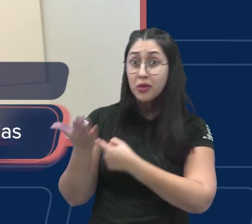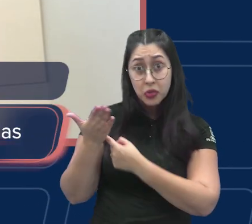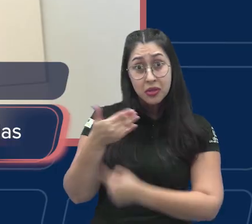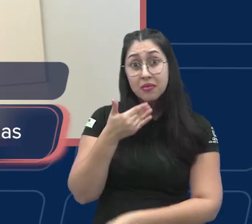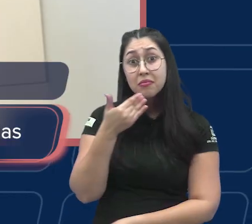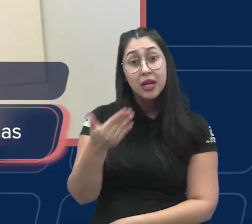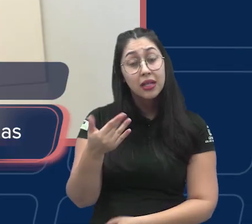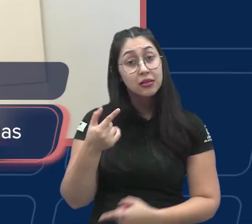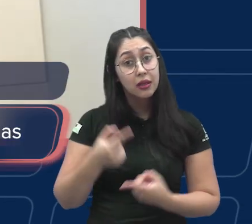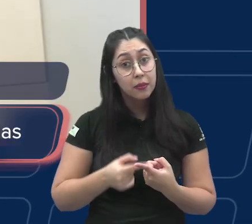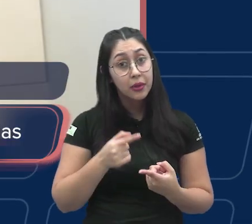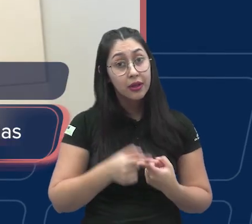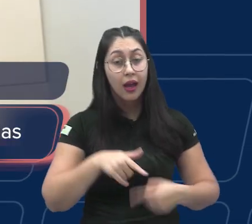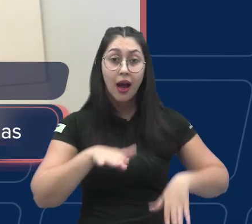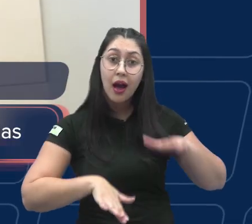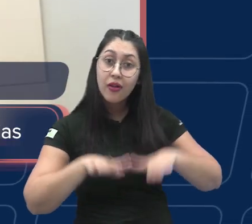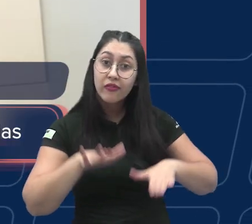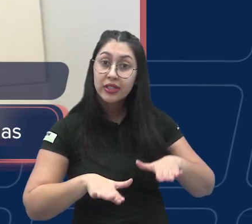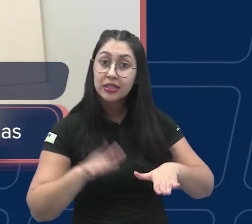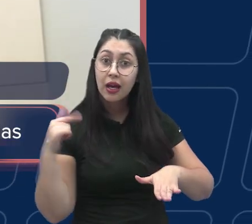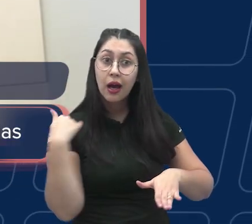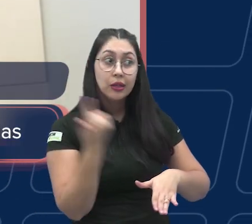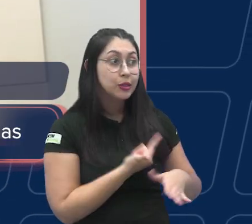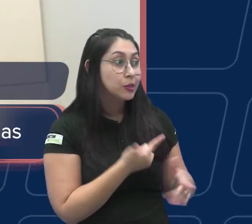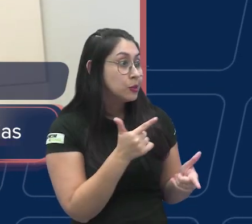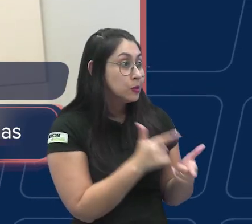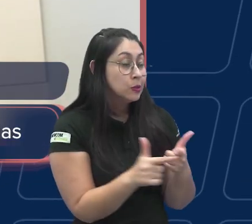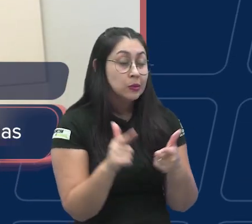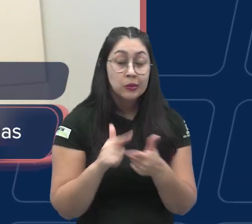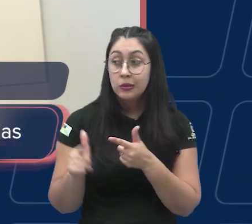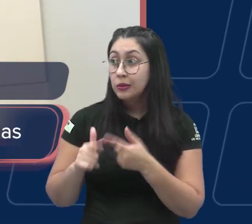ajuda, porque a gente algumas vezes está